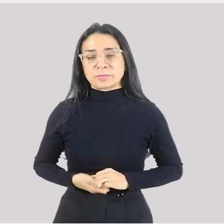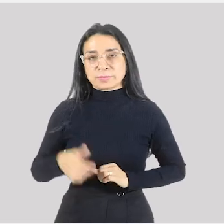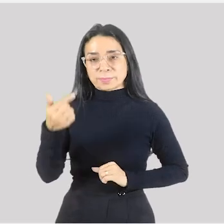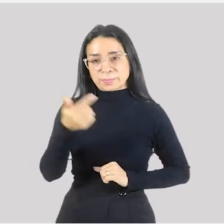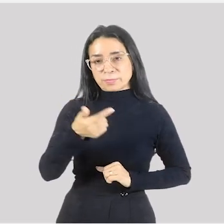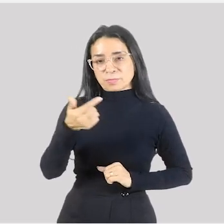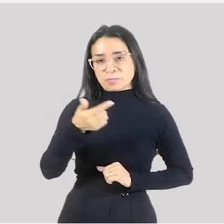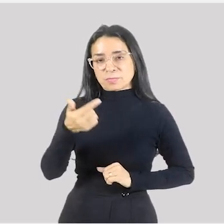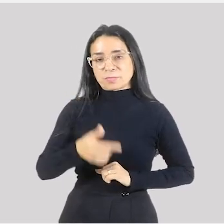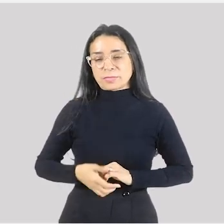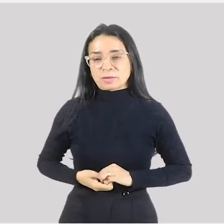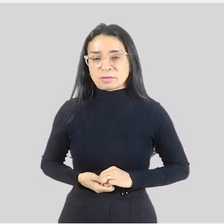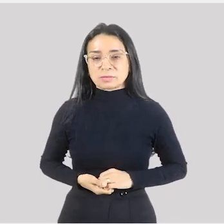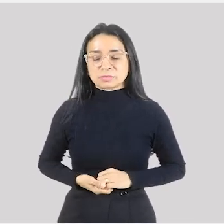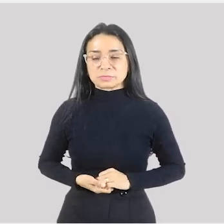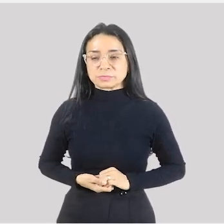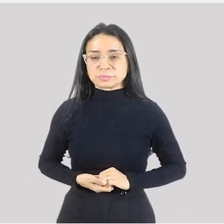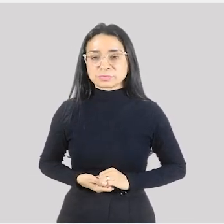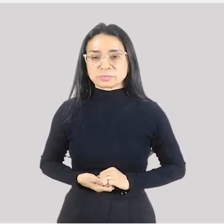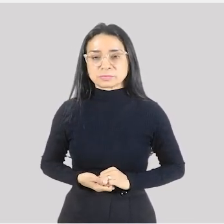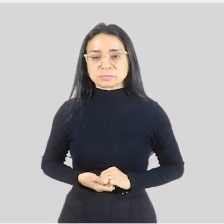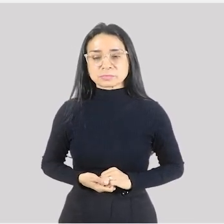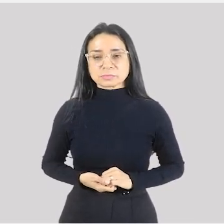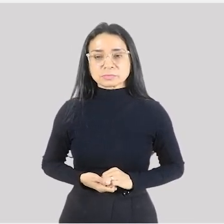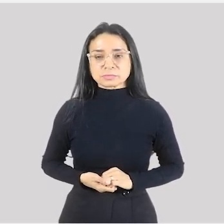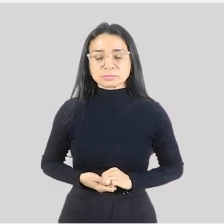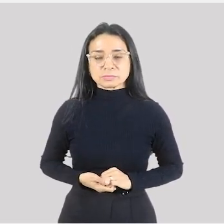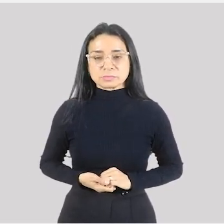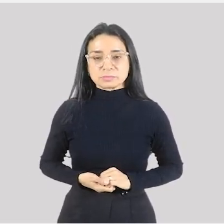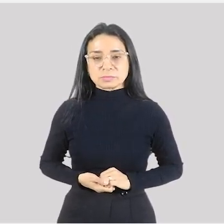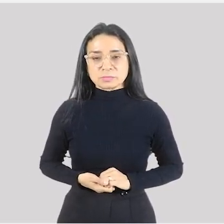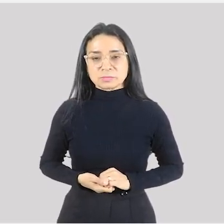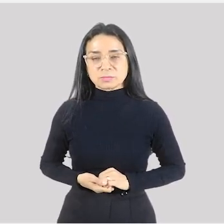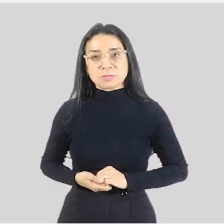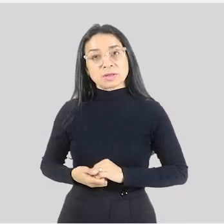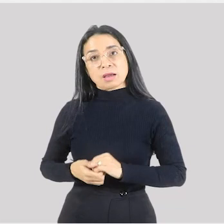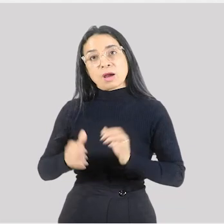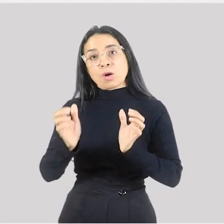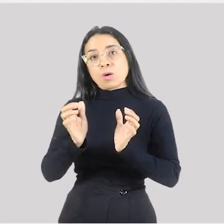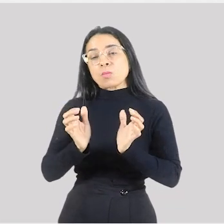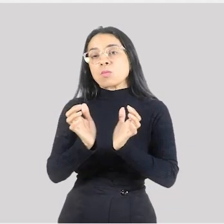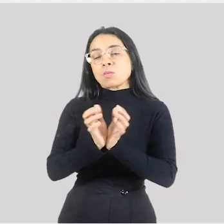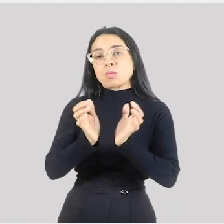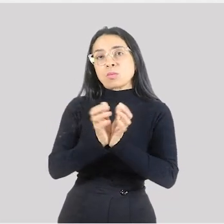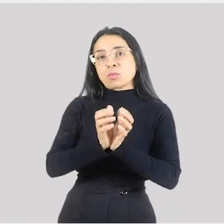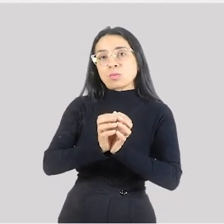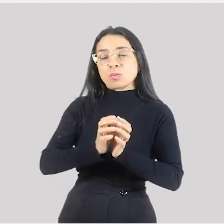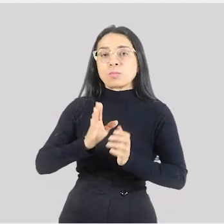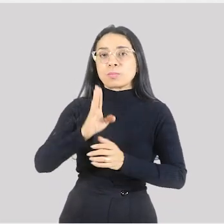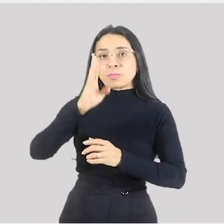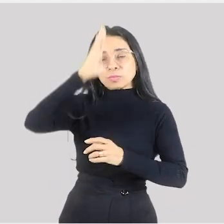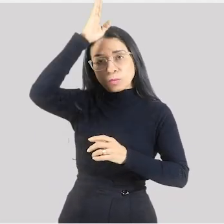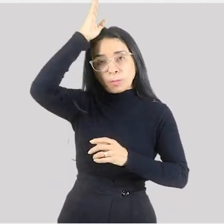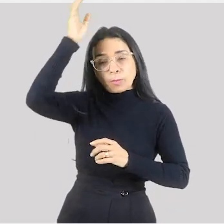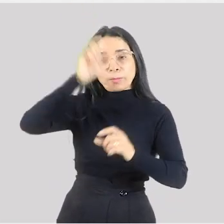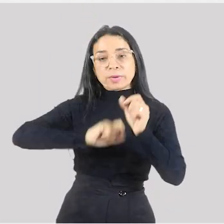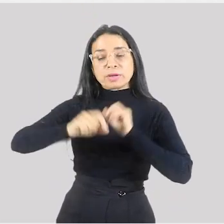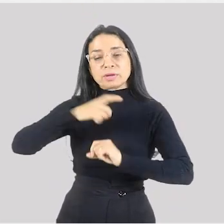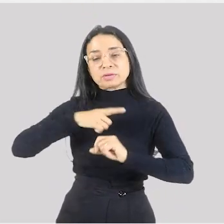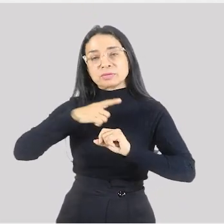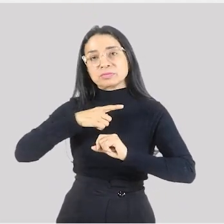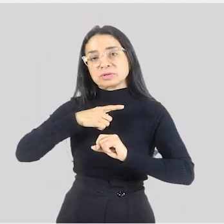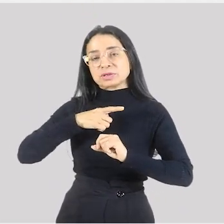só. O Corpo de Bombeiros possui uma equipe de 10 paramédicos. A cada chamada,